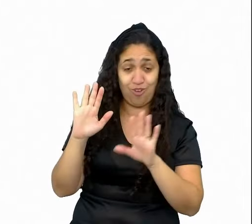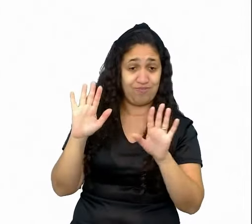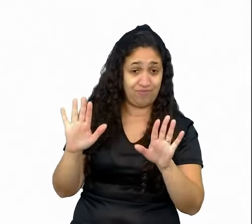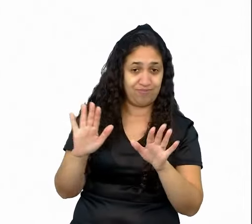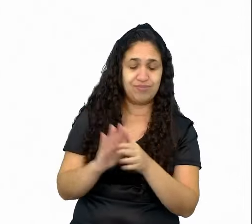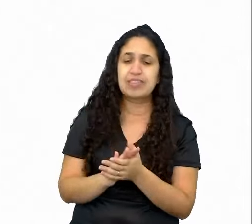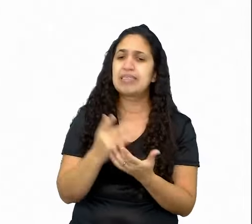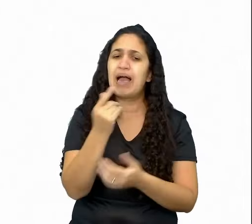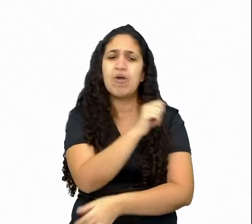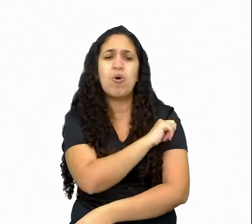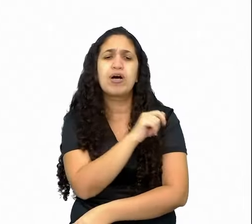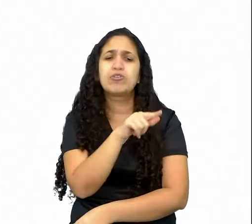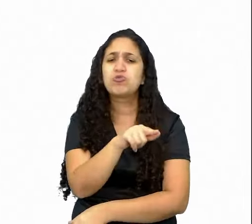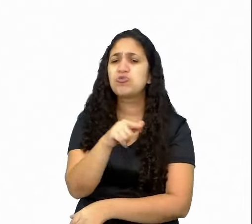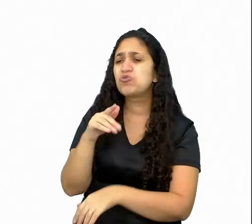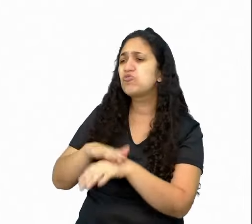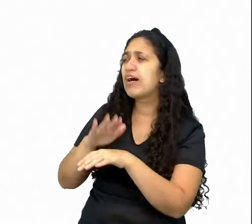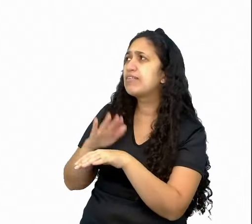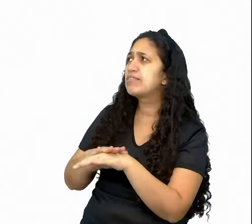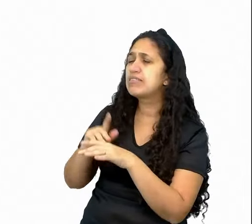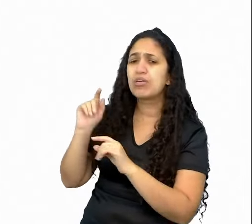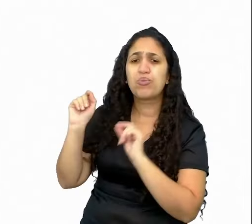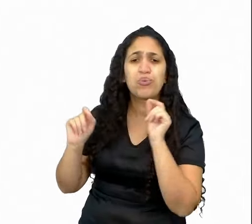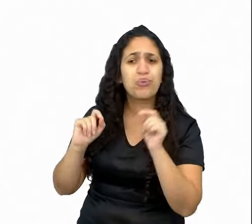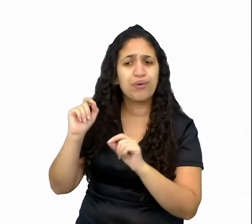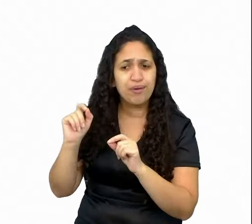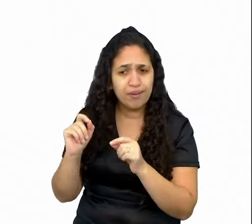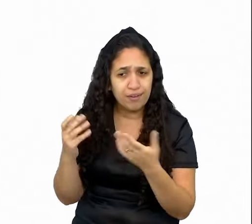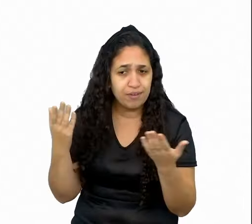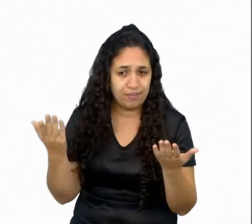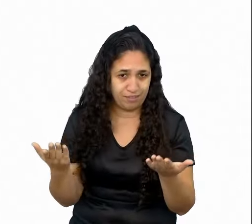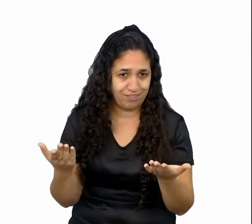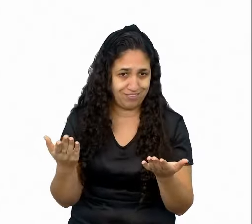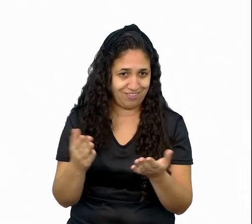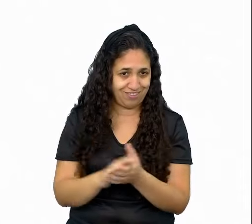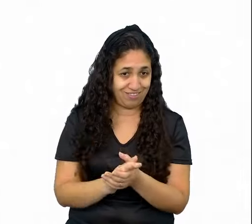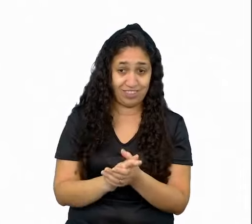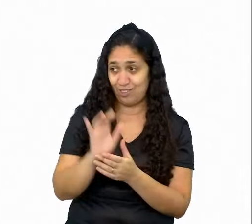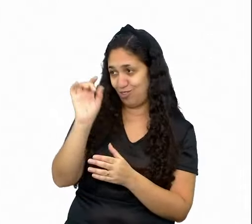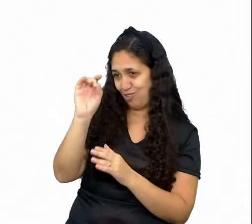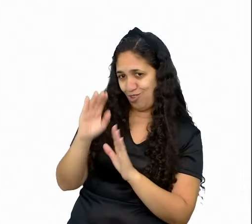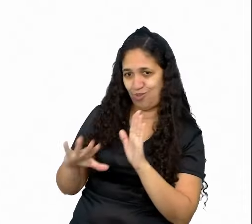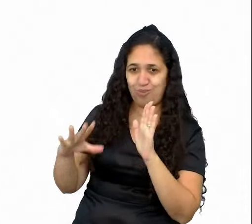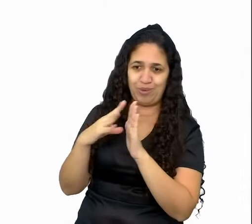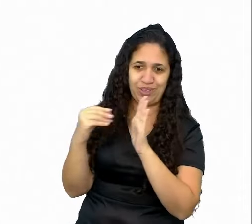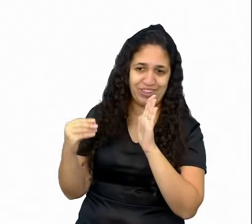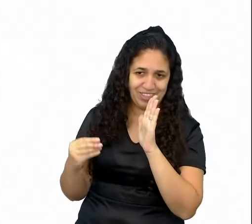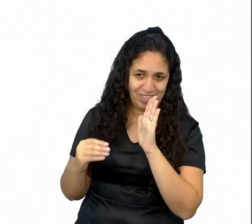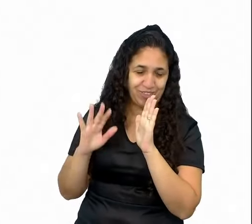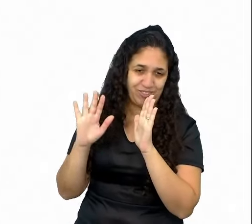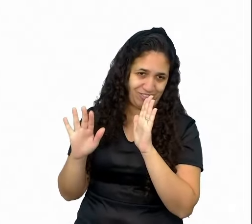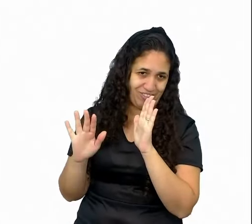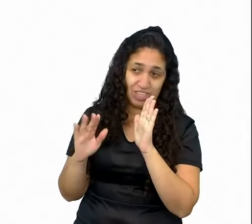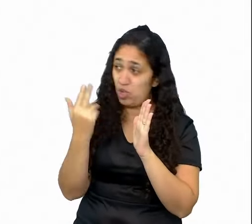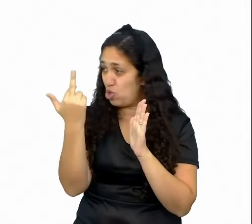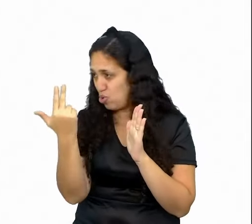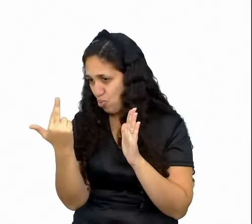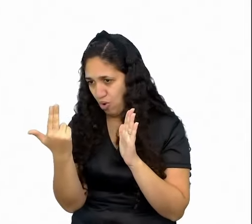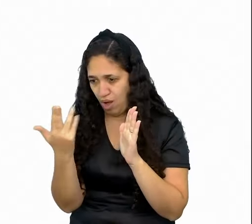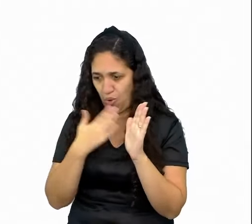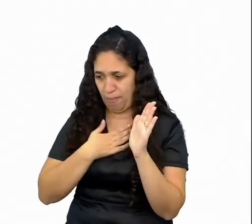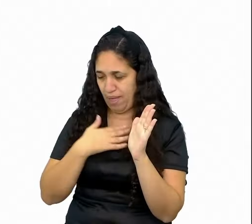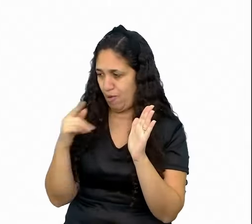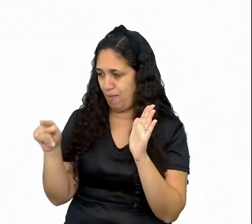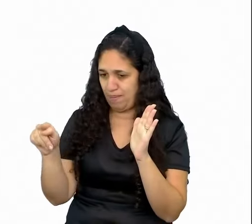o que o aluno precisa fazer, né? Isso aqui é só um modelo. Isso aqui não precisa sair igual para